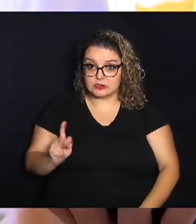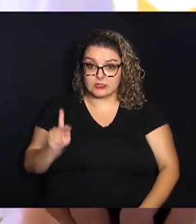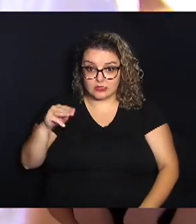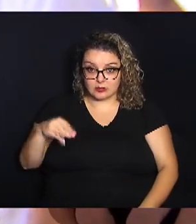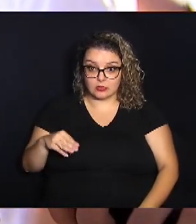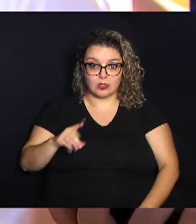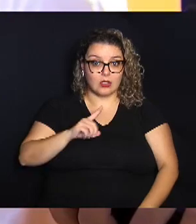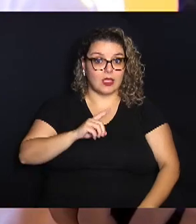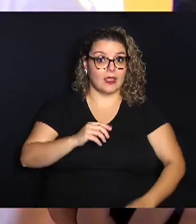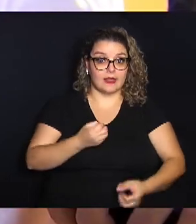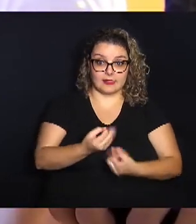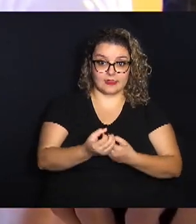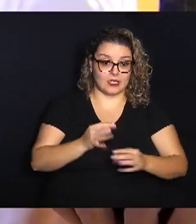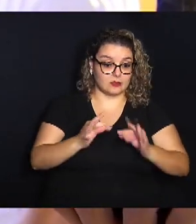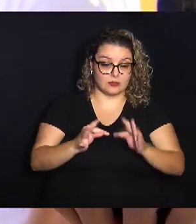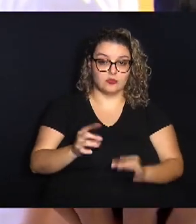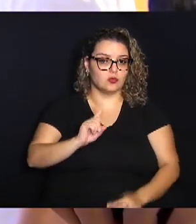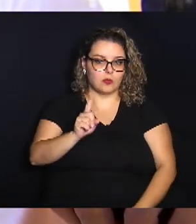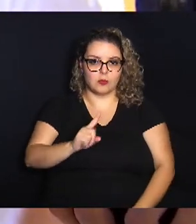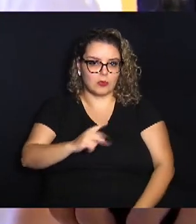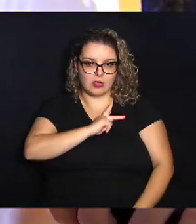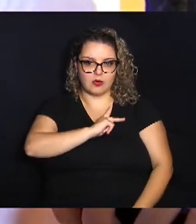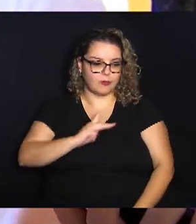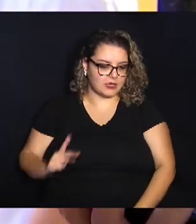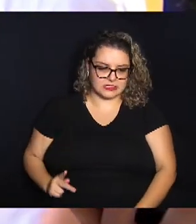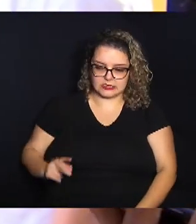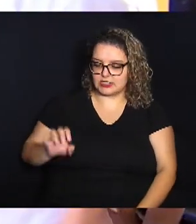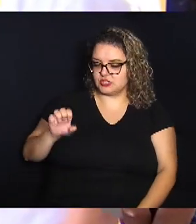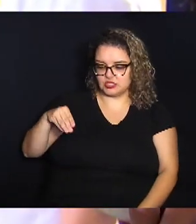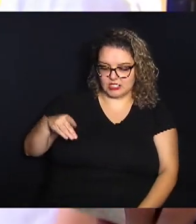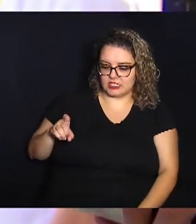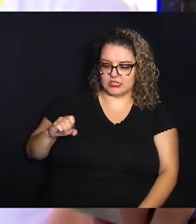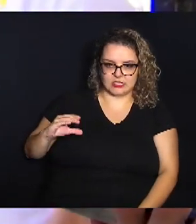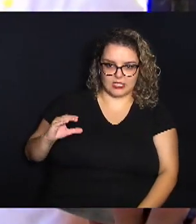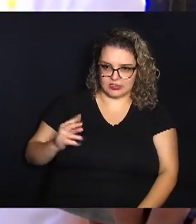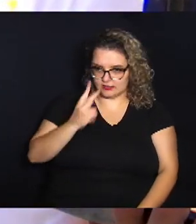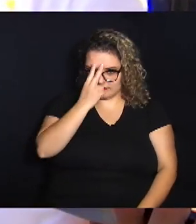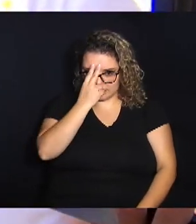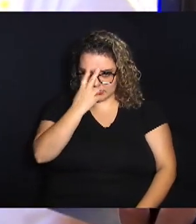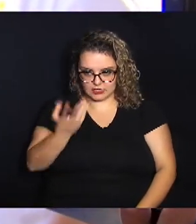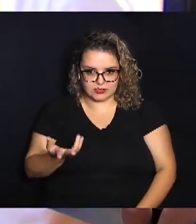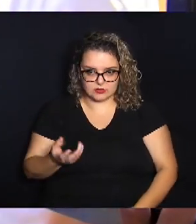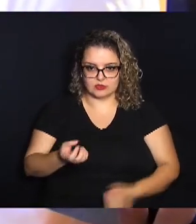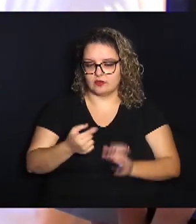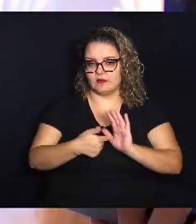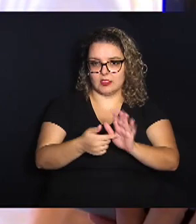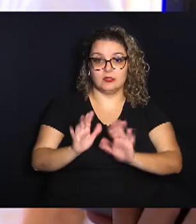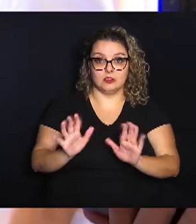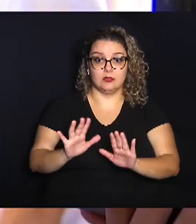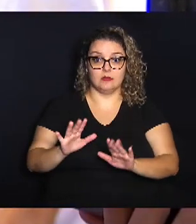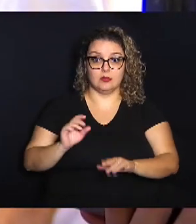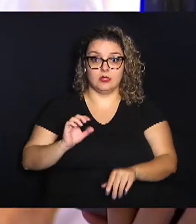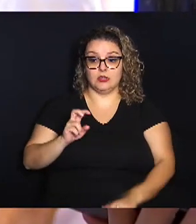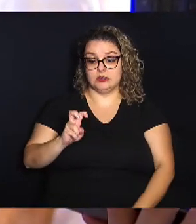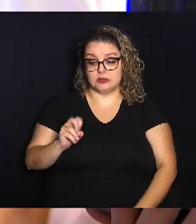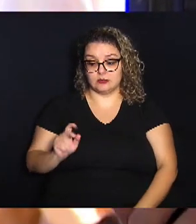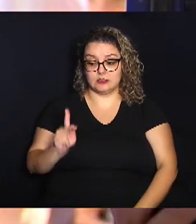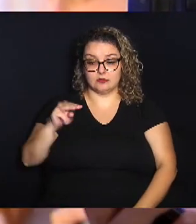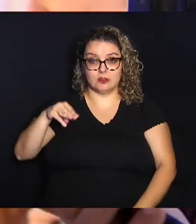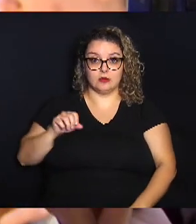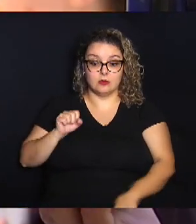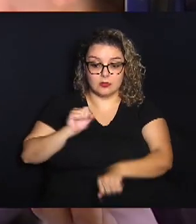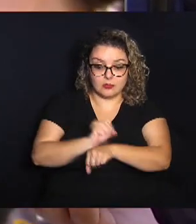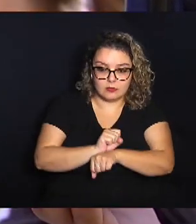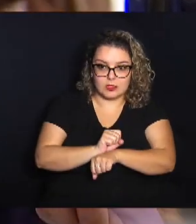é o Vinícius, não é o presidente da INDEC, são dados técnicos que mostram que você tem mais chance de frear o carro num